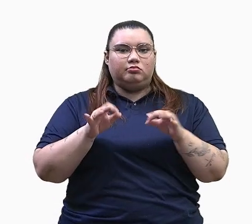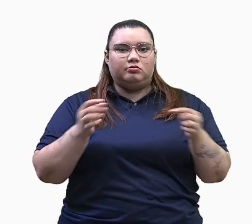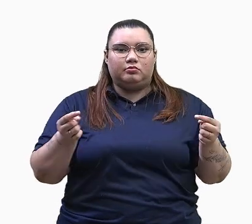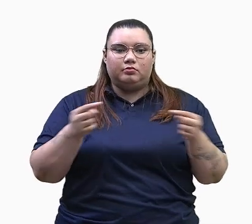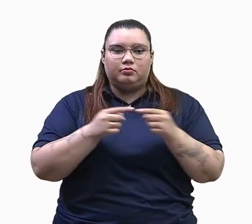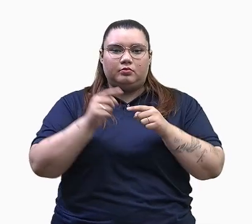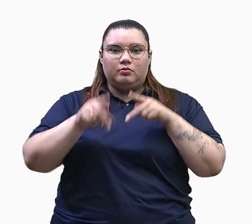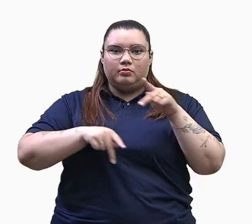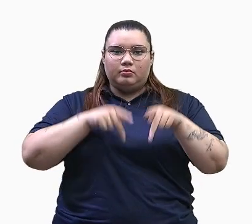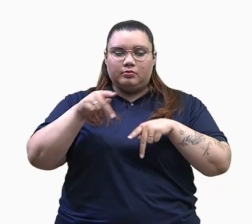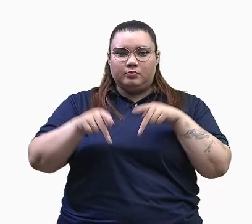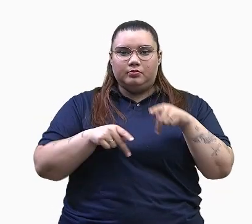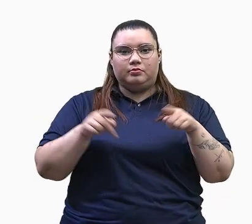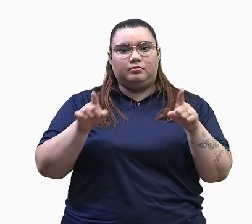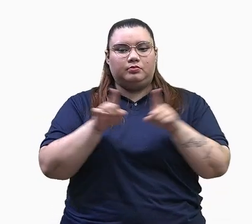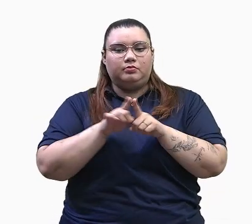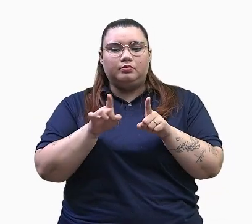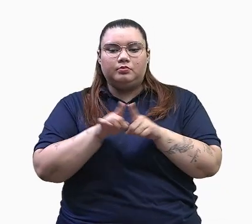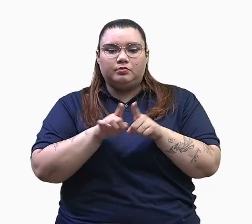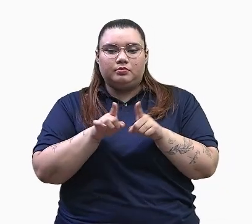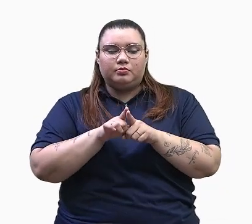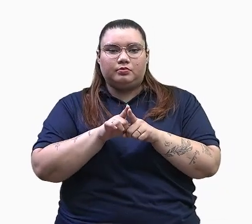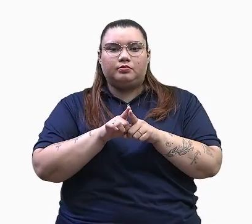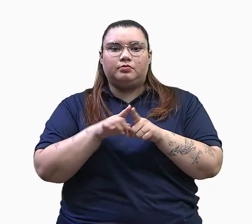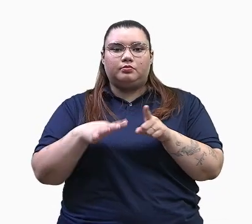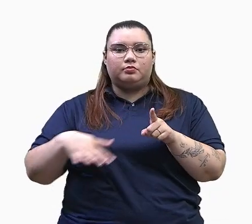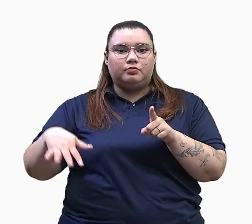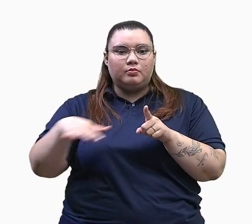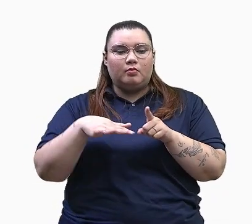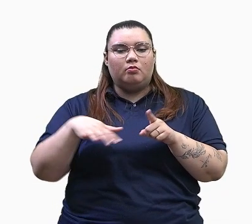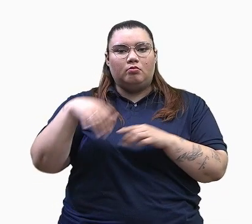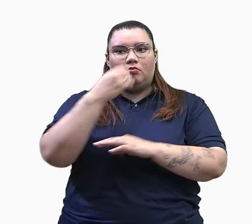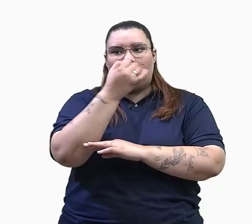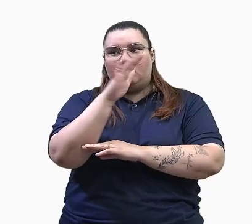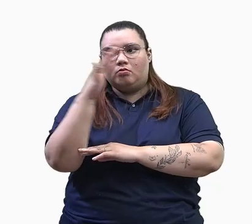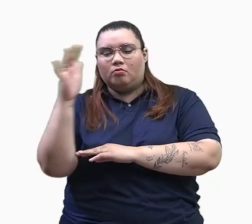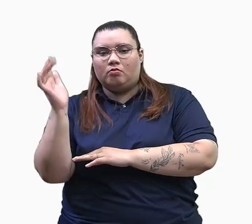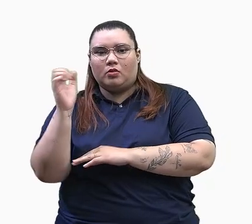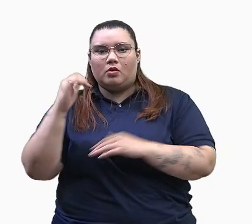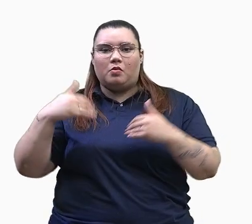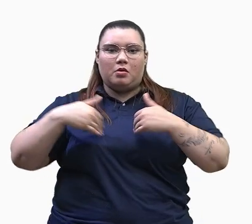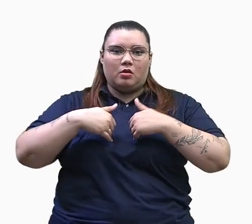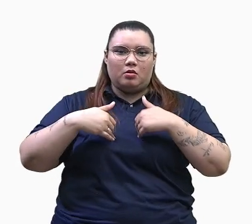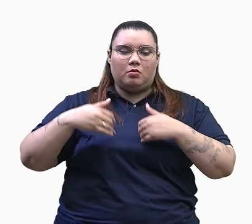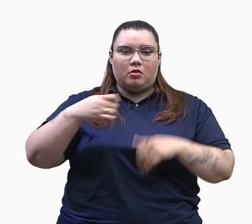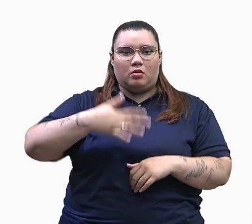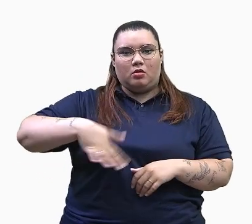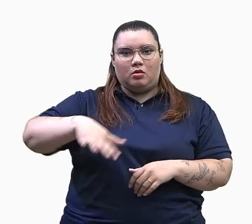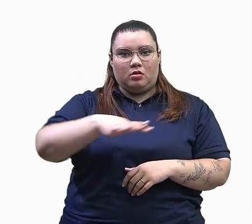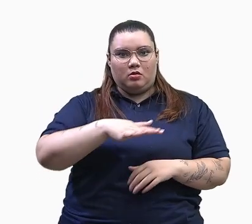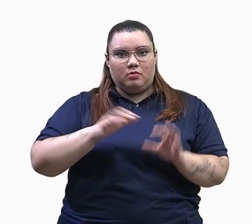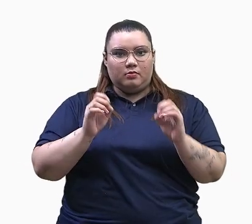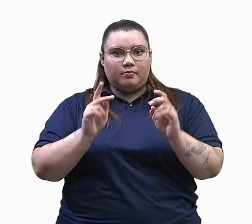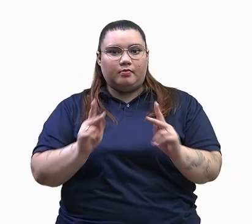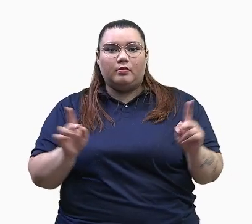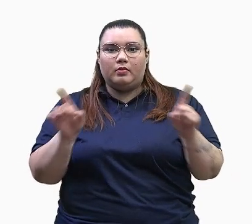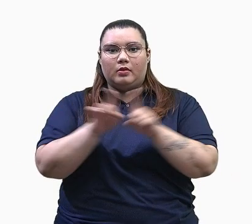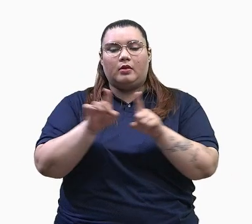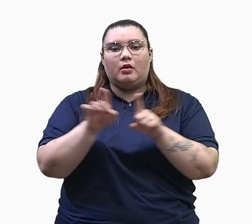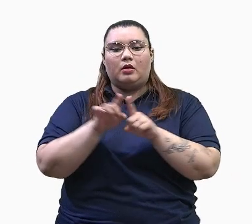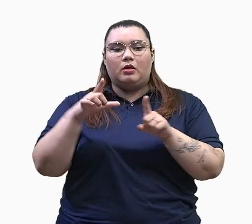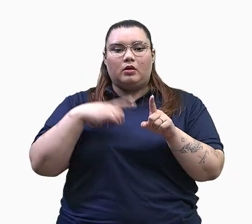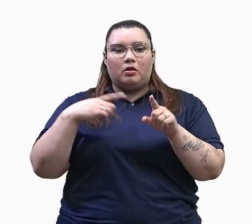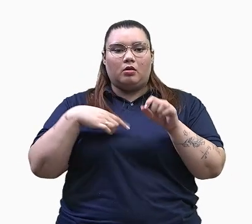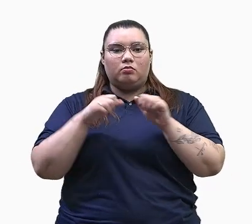a população, ali para a fauna, para a flora dessas áreas. Nós temos também a